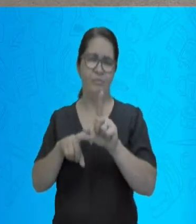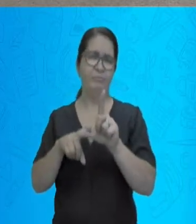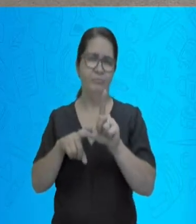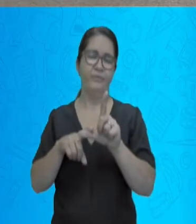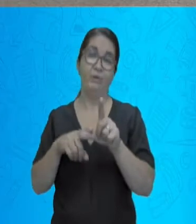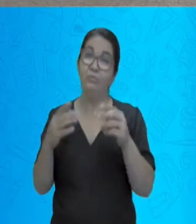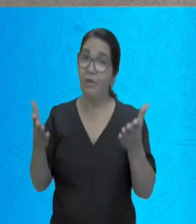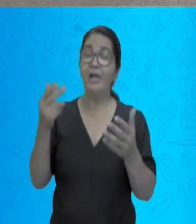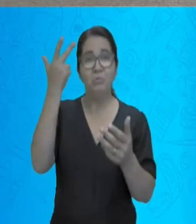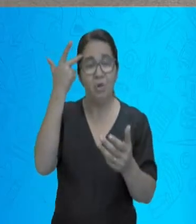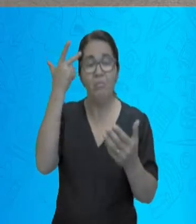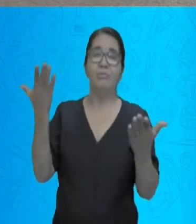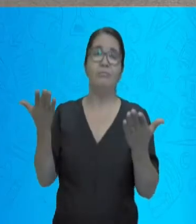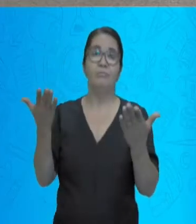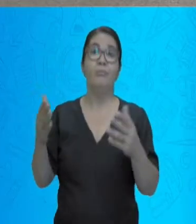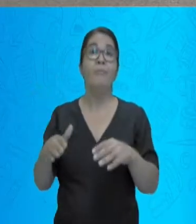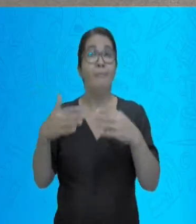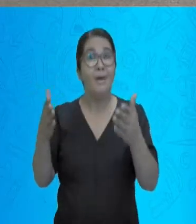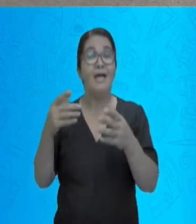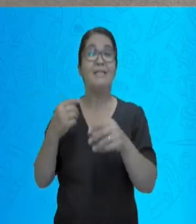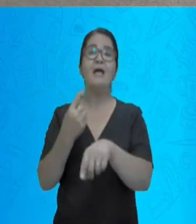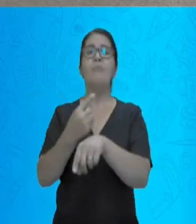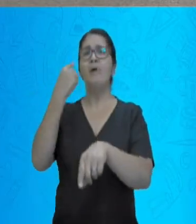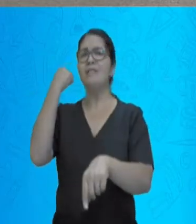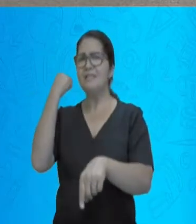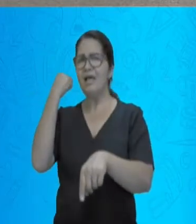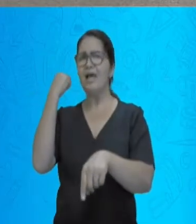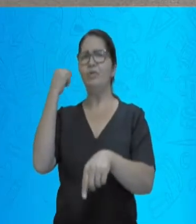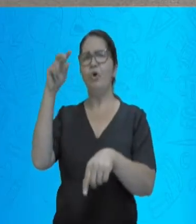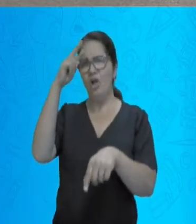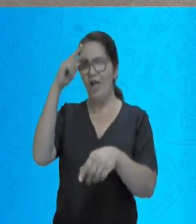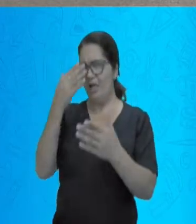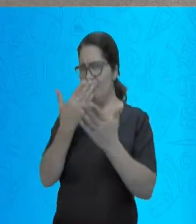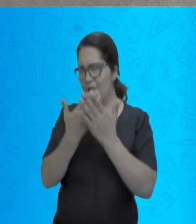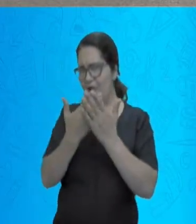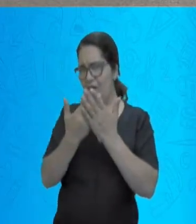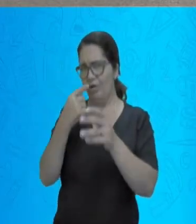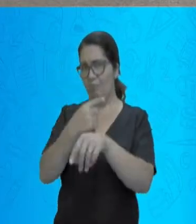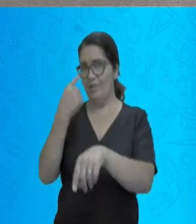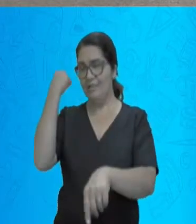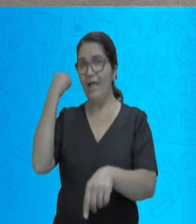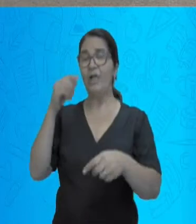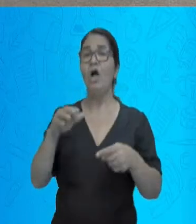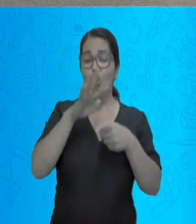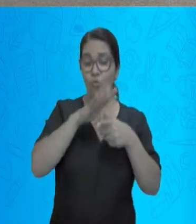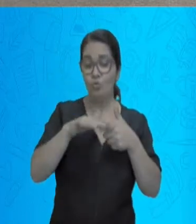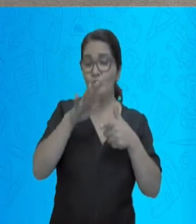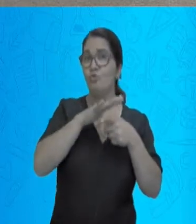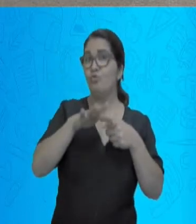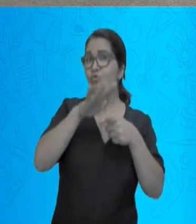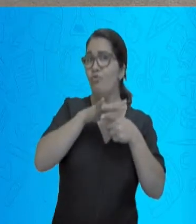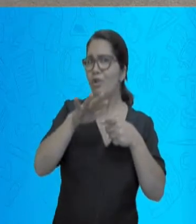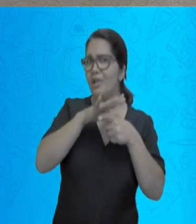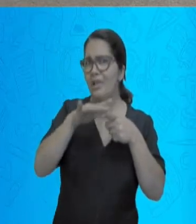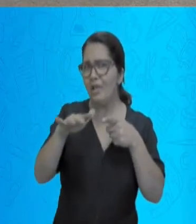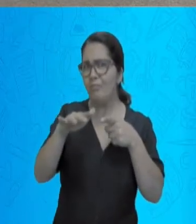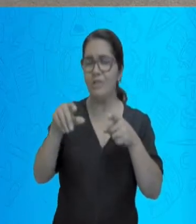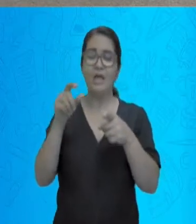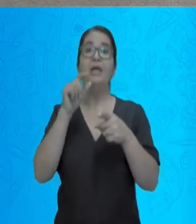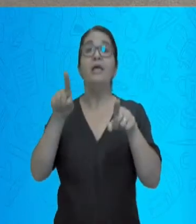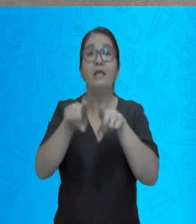acontecer. Relembrando um pouco das nossas últimas aulas, os fonemas representam os sons que